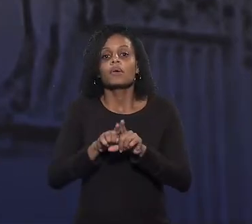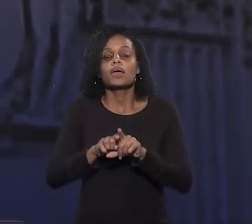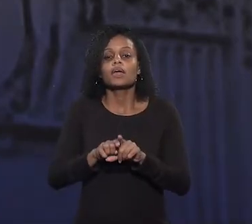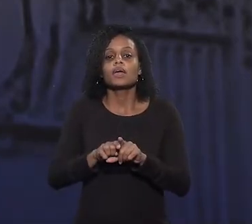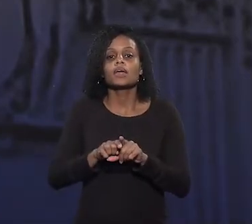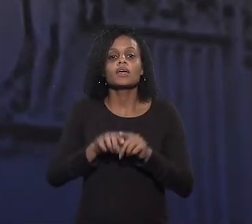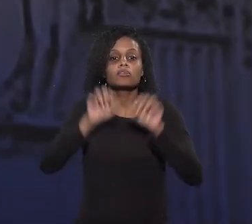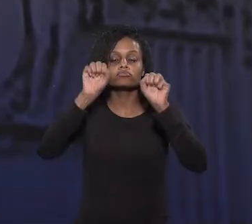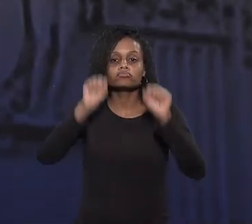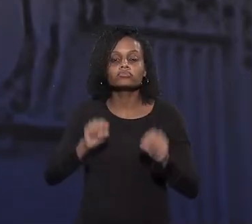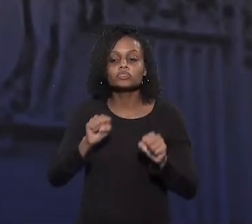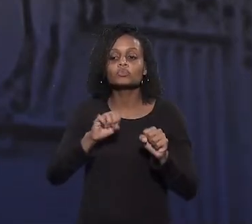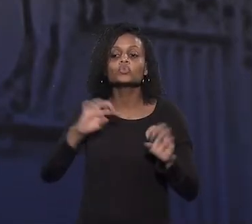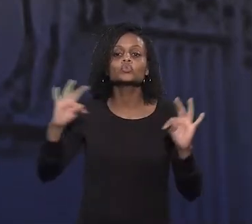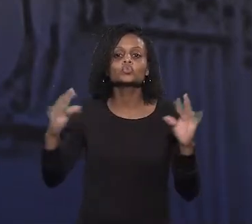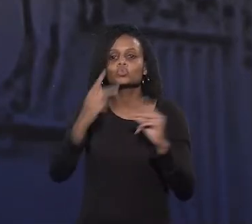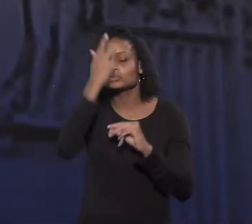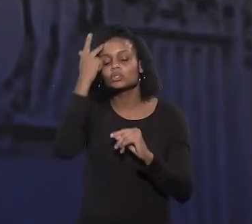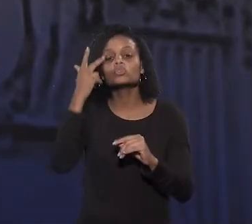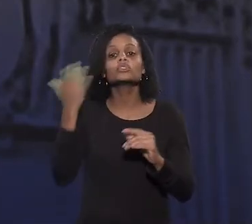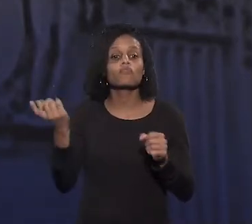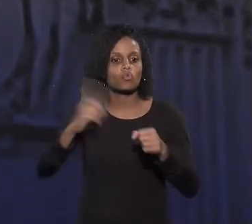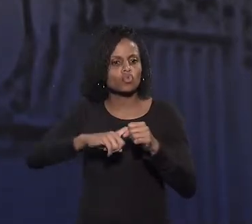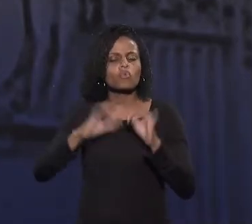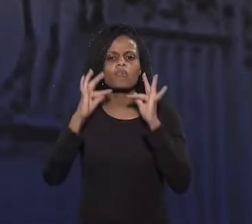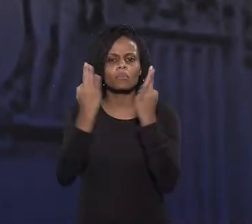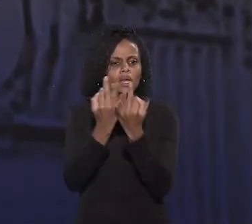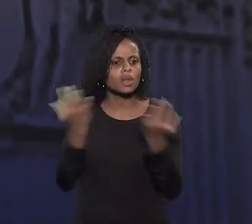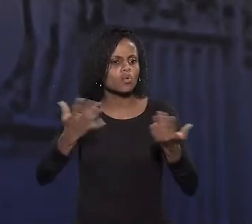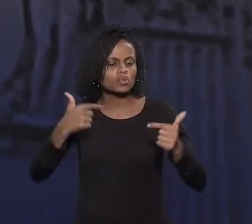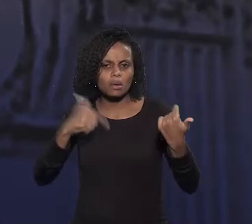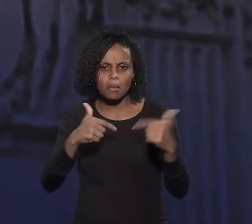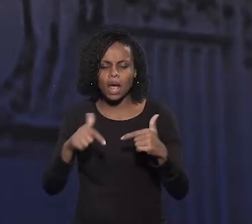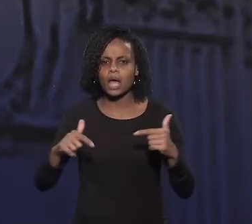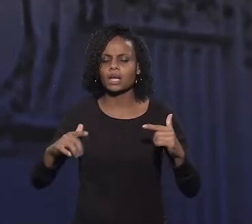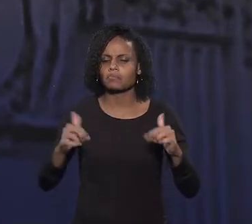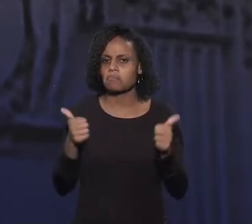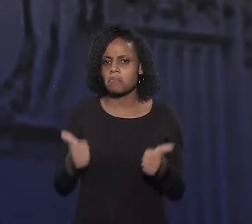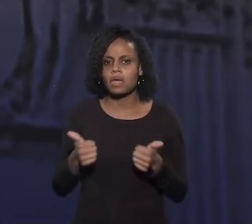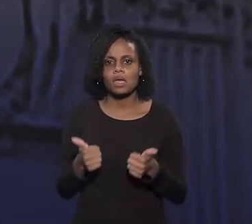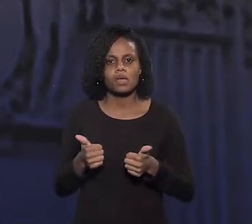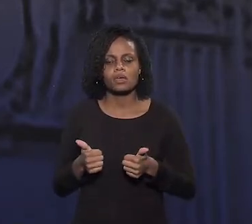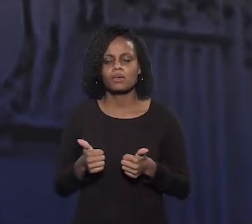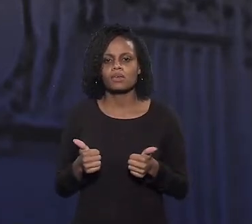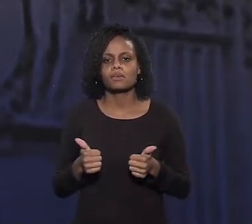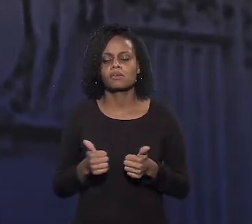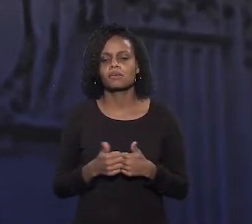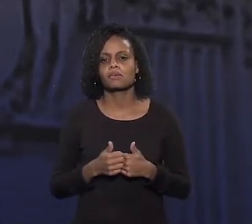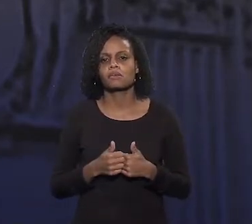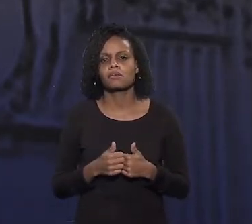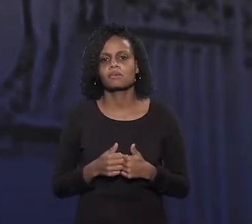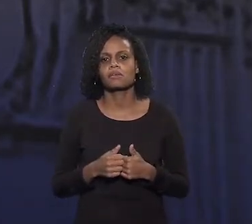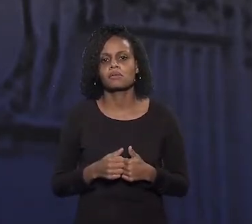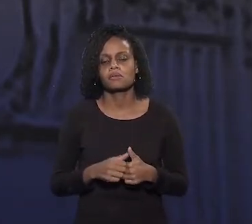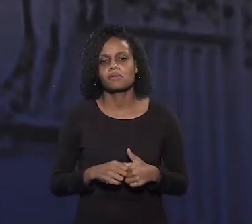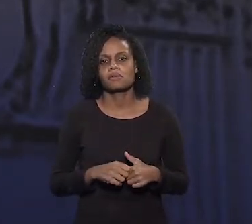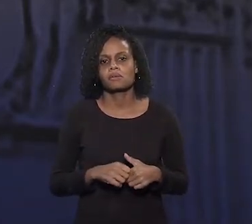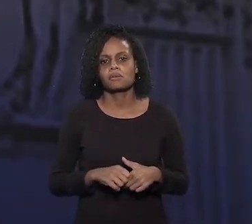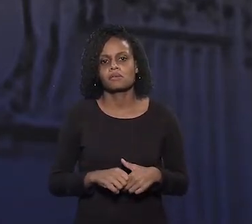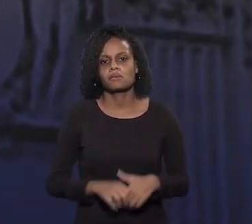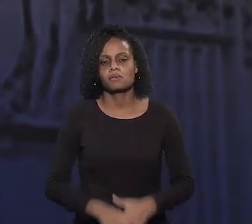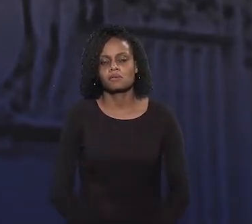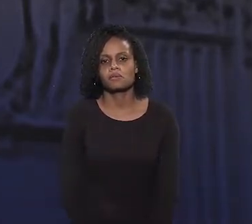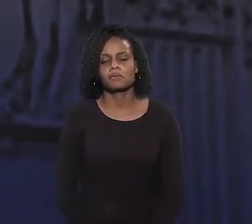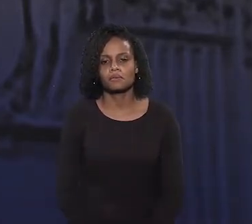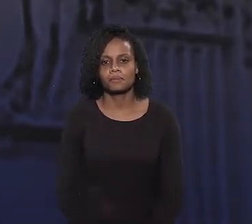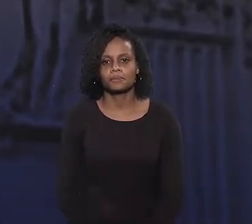de todos aqueles que já se reinsertaram na sociedade, que hoje trabalham, que hoje estão reinsertos na família, graças a